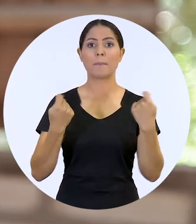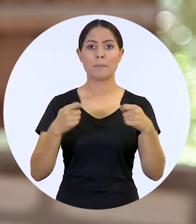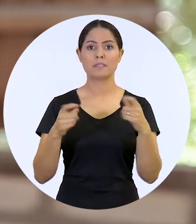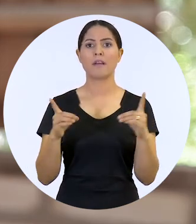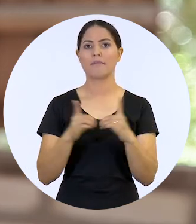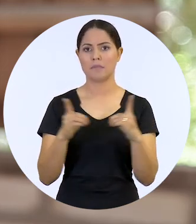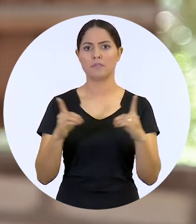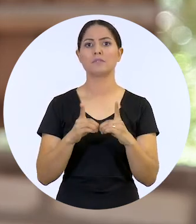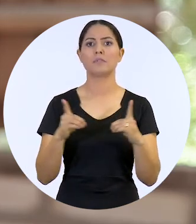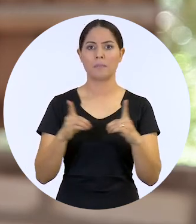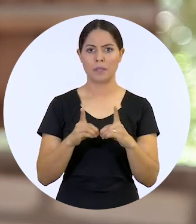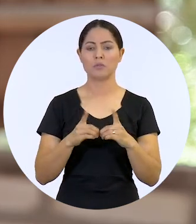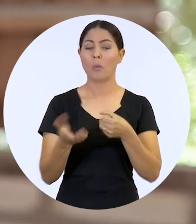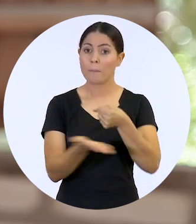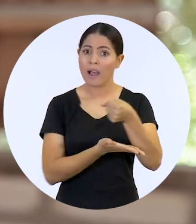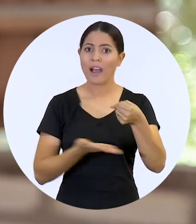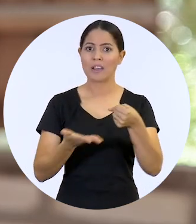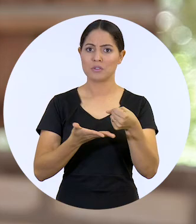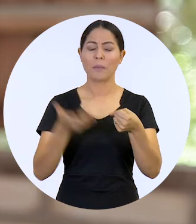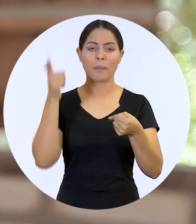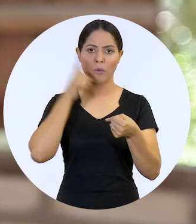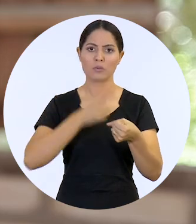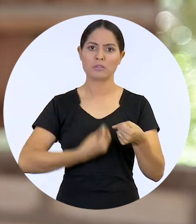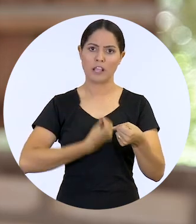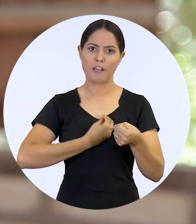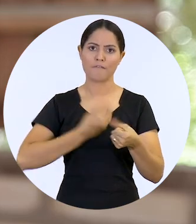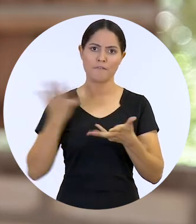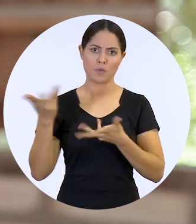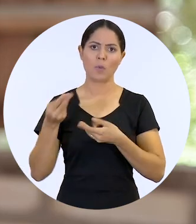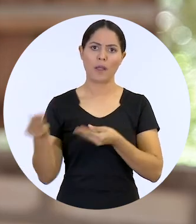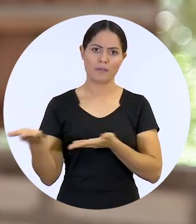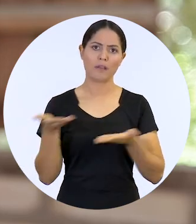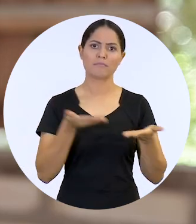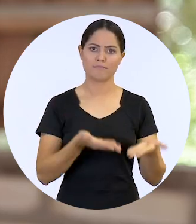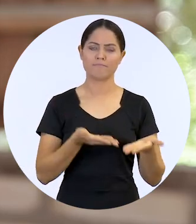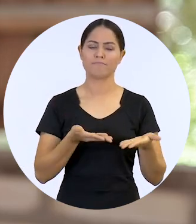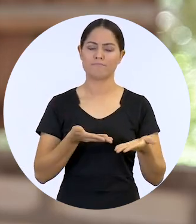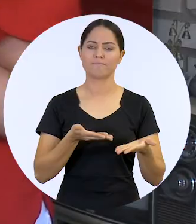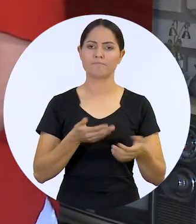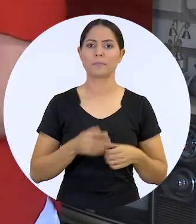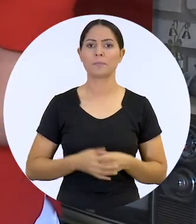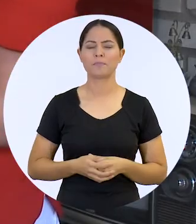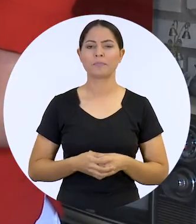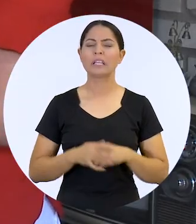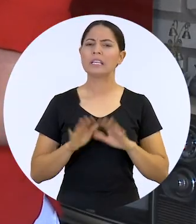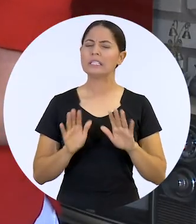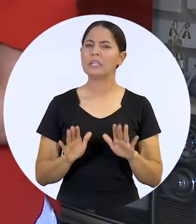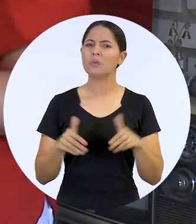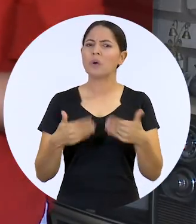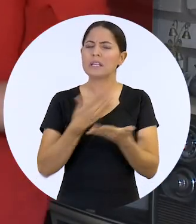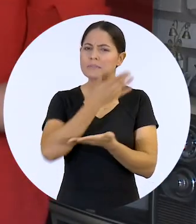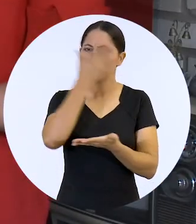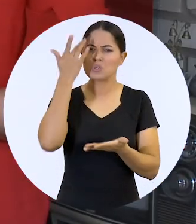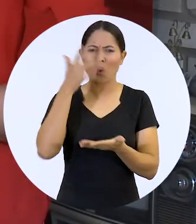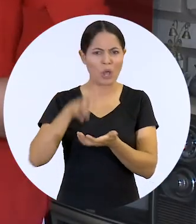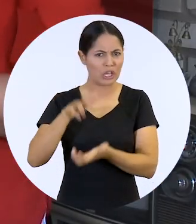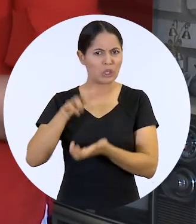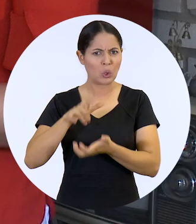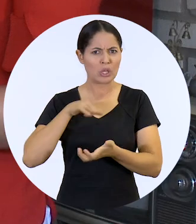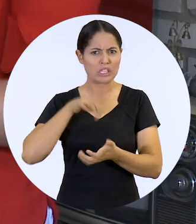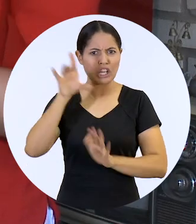cotidiano, de atendimento, para que seja garantida a qualidade de vida das pessoas idosas. Uhum. E os idosos têm os direitos